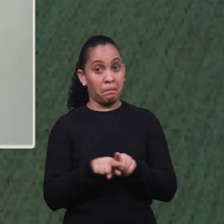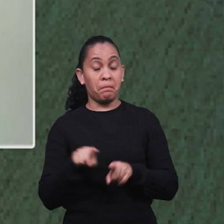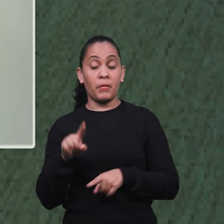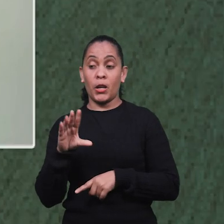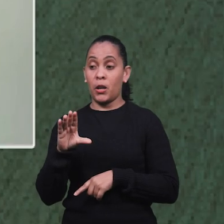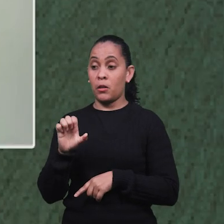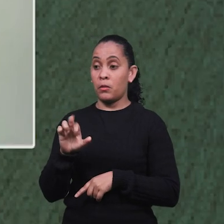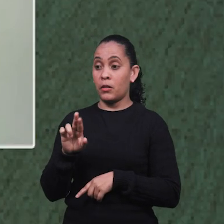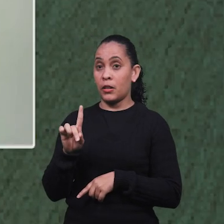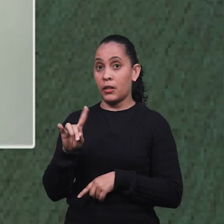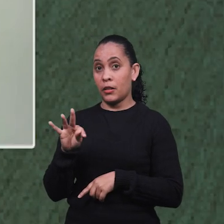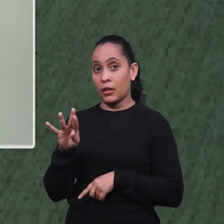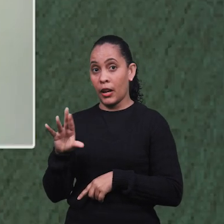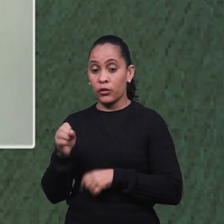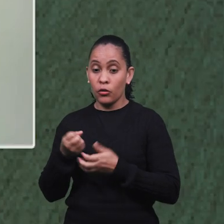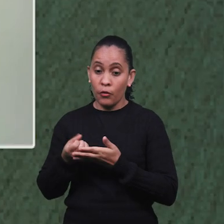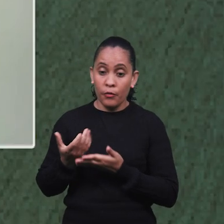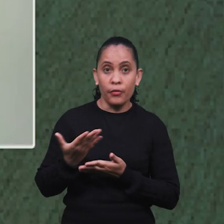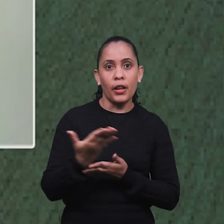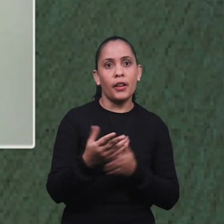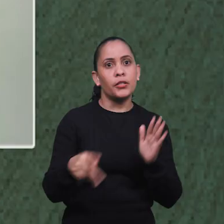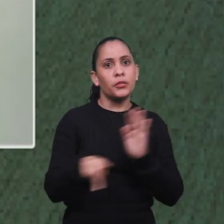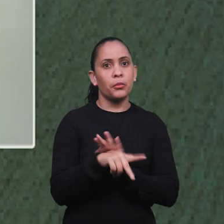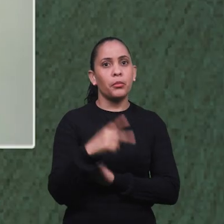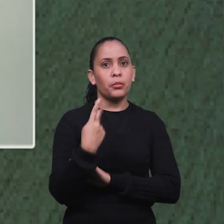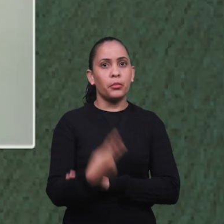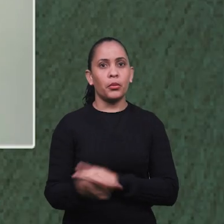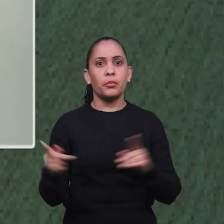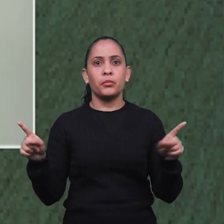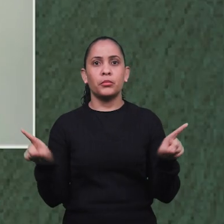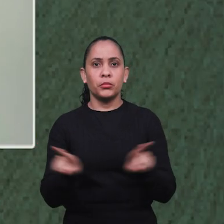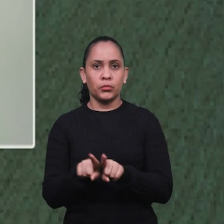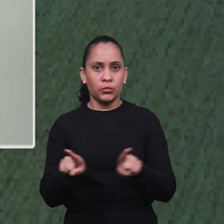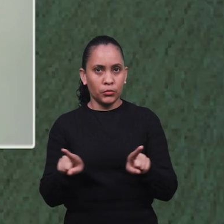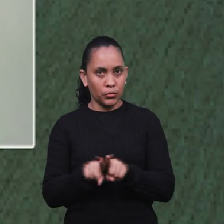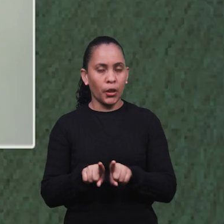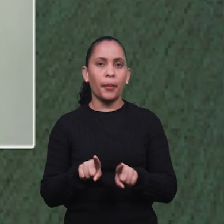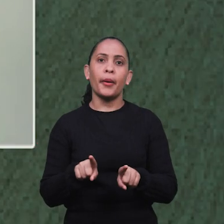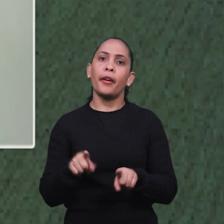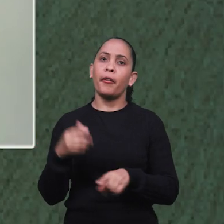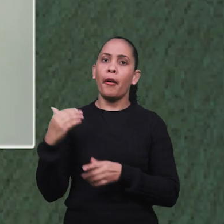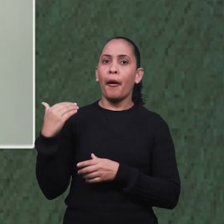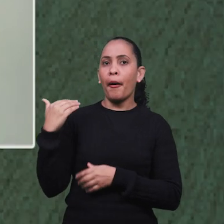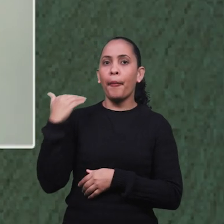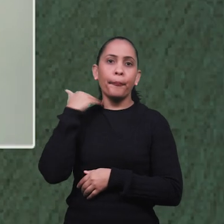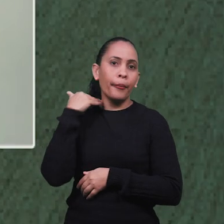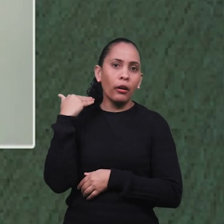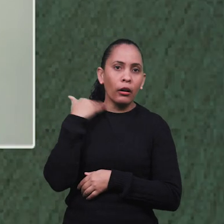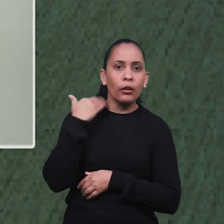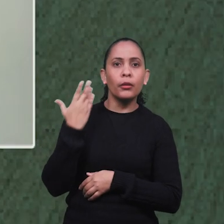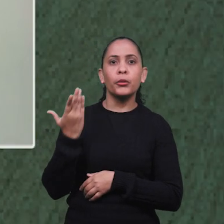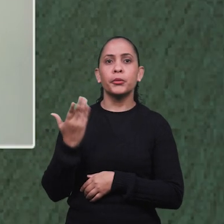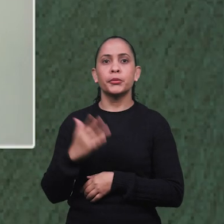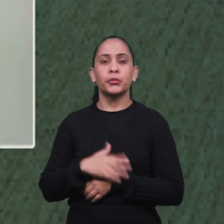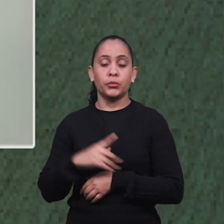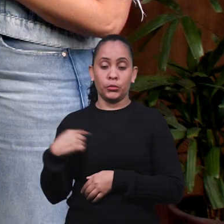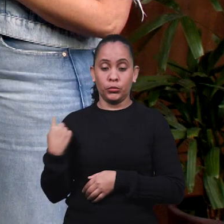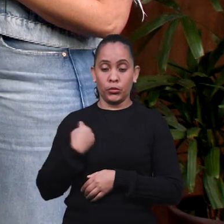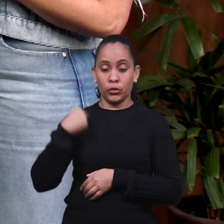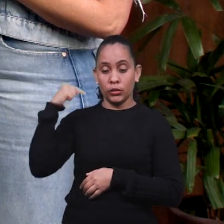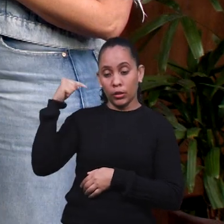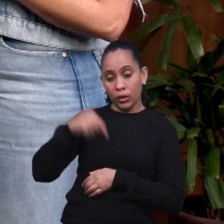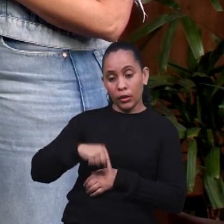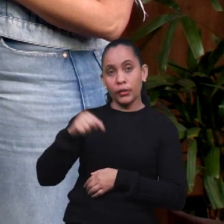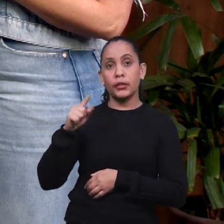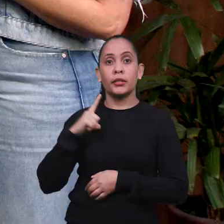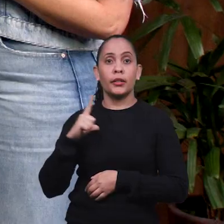de crédito, né? Muitas cooperativas oferecem crédito próprio, oferecem crédito via bancos. E aqui na